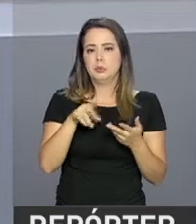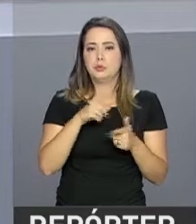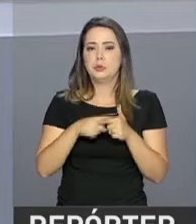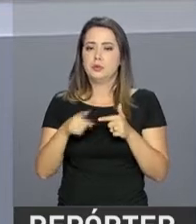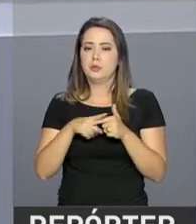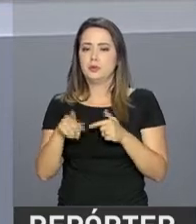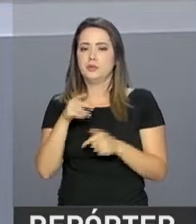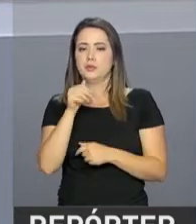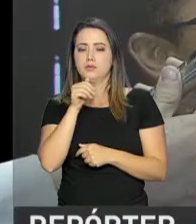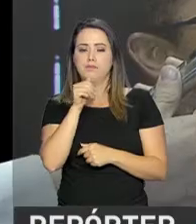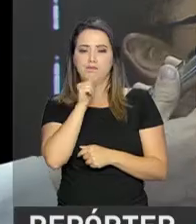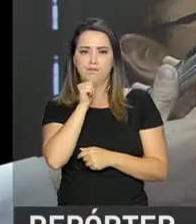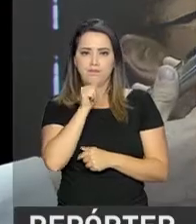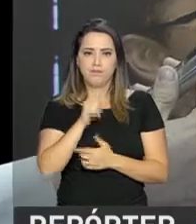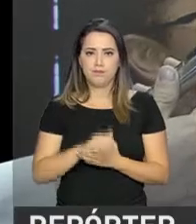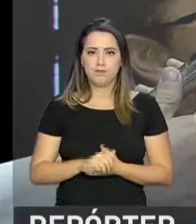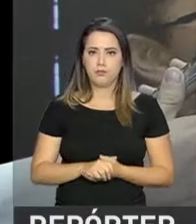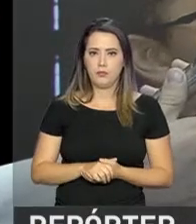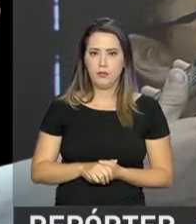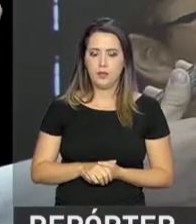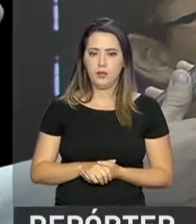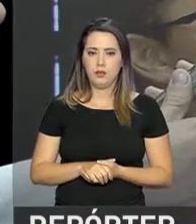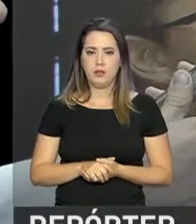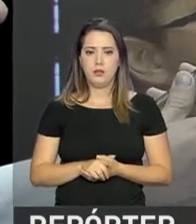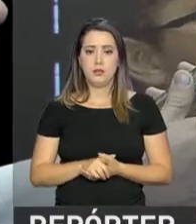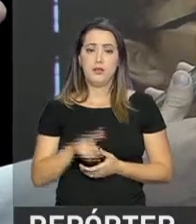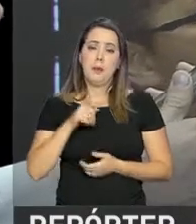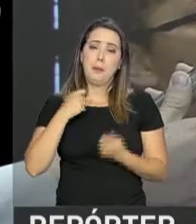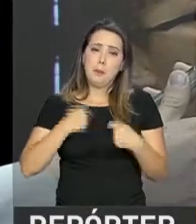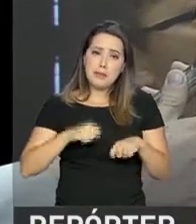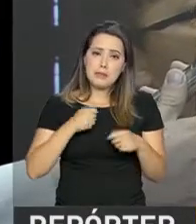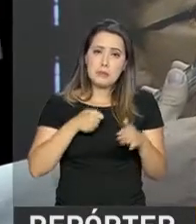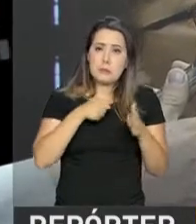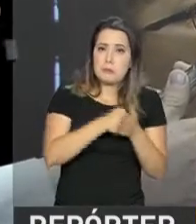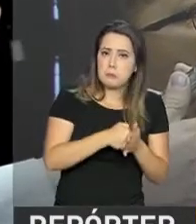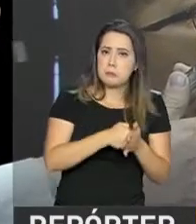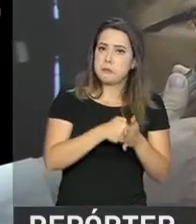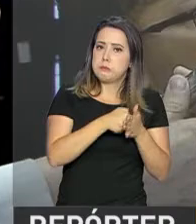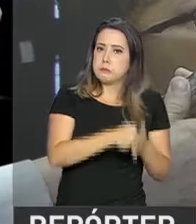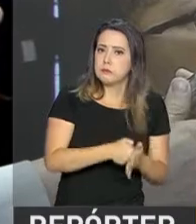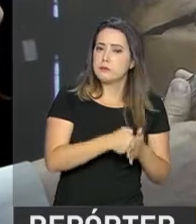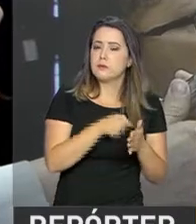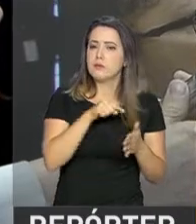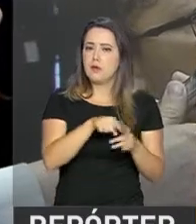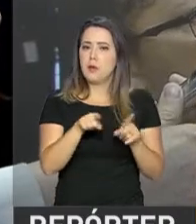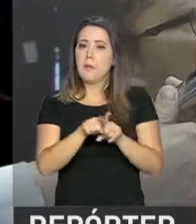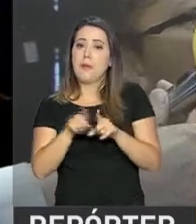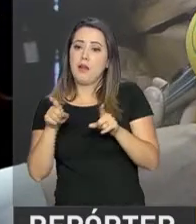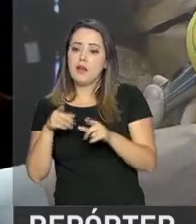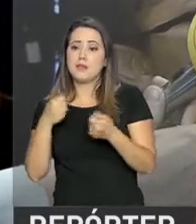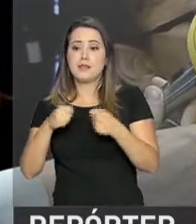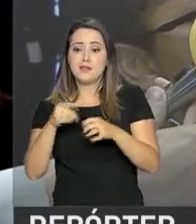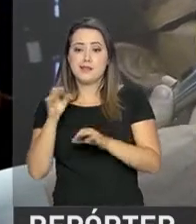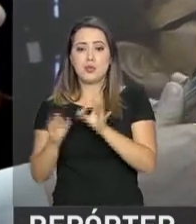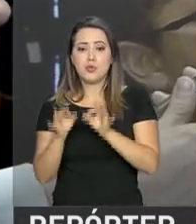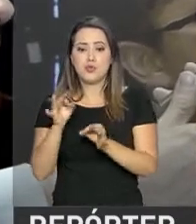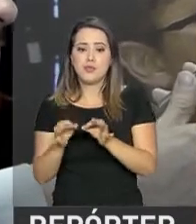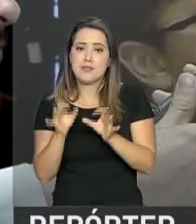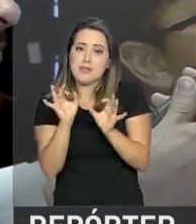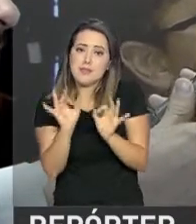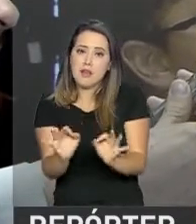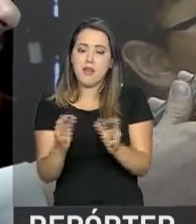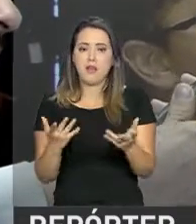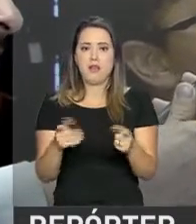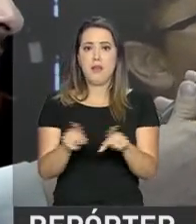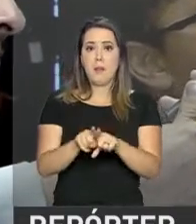pelas drogas. É repressão, sim. É eficácia do poder judiciário, sim. Mas é saúde,